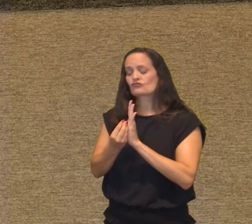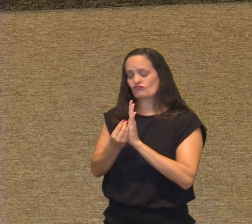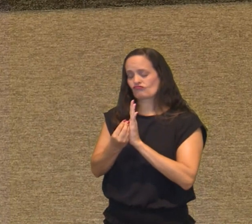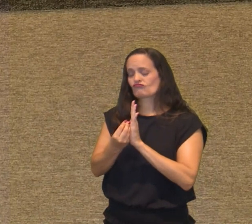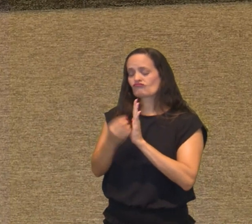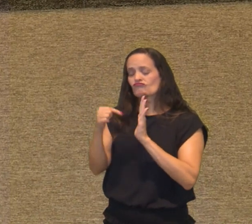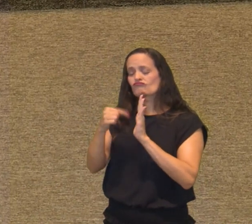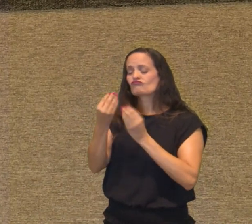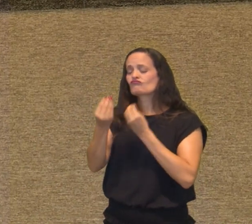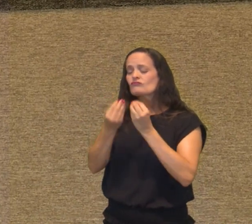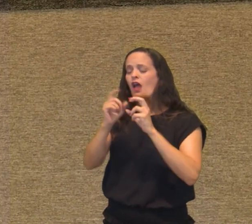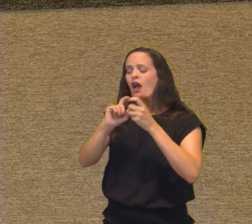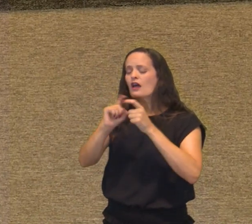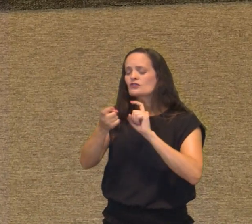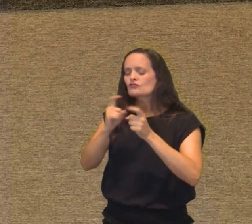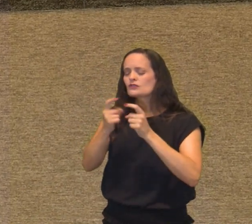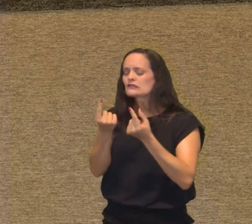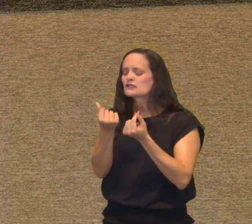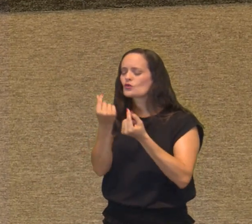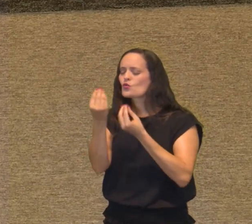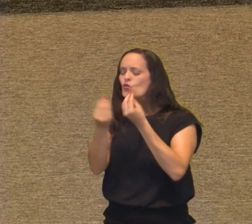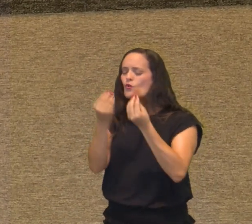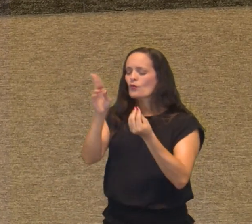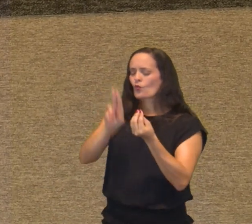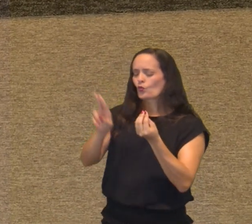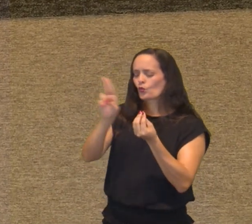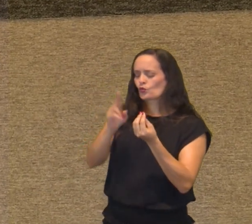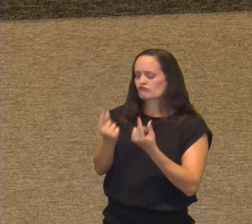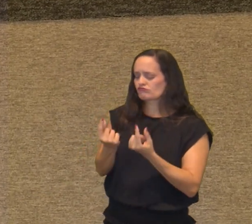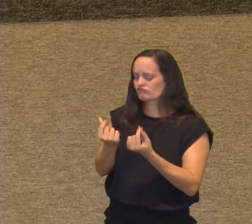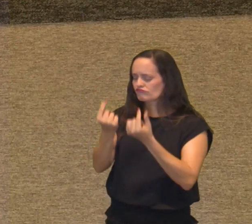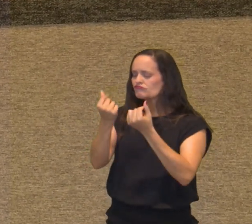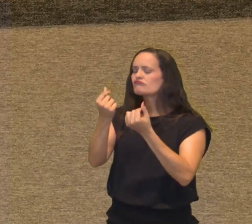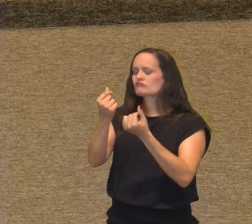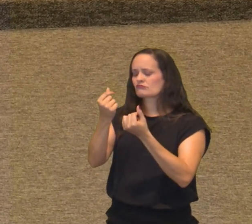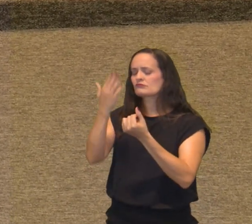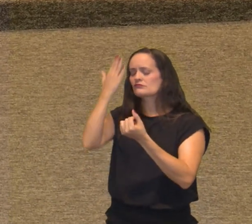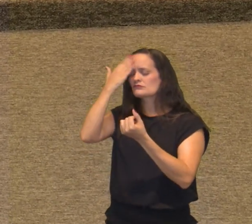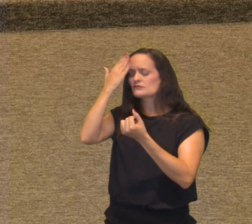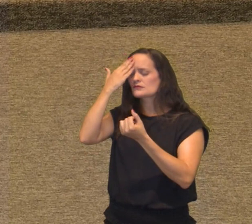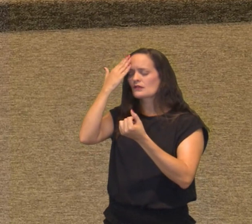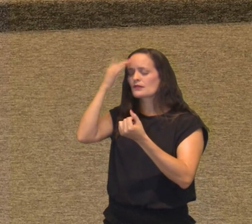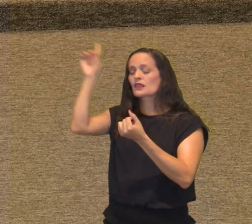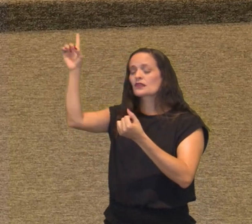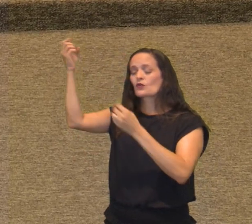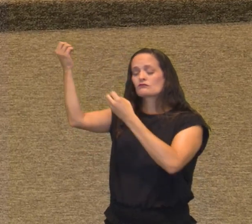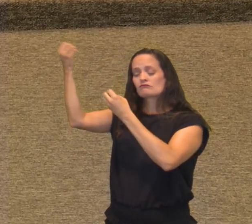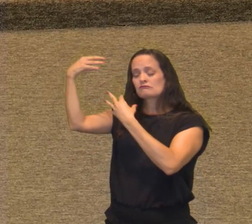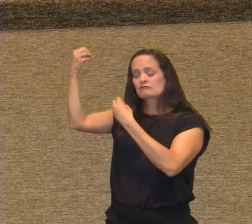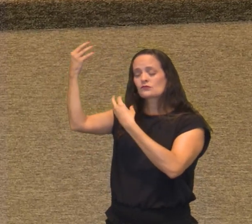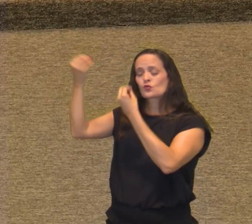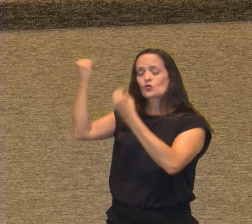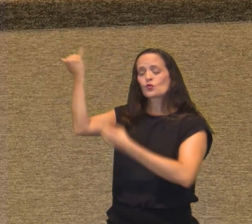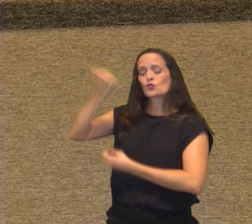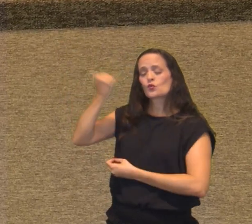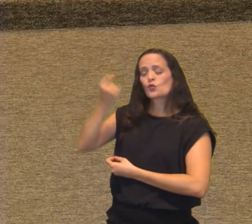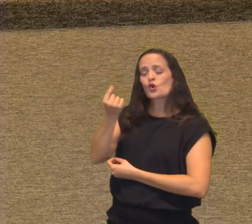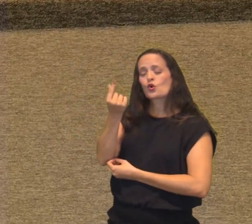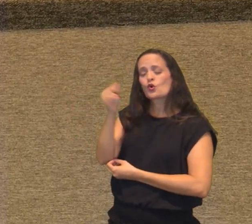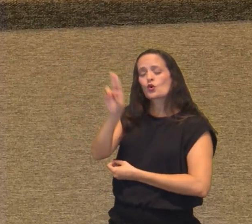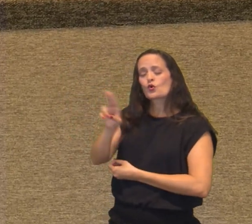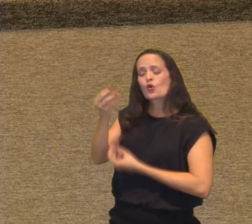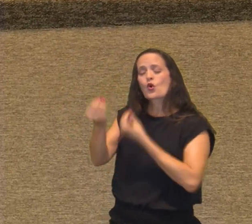Deus, para administrar esses recursos de acordo com a orientação do Senhor, buscando